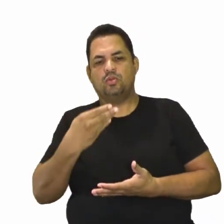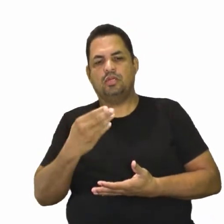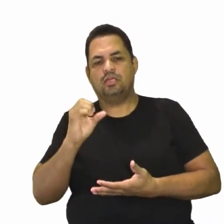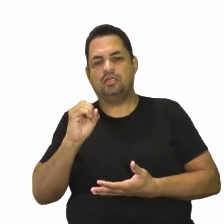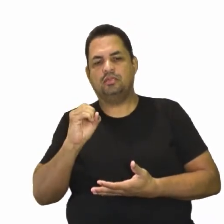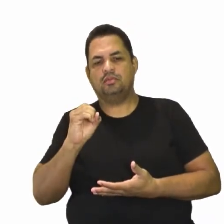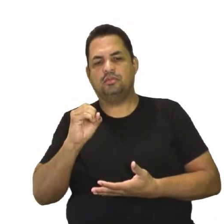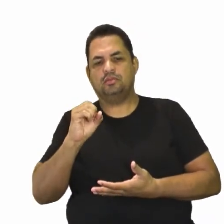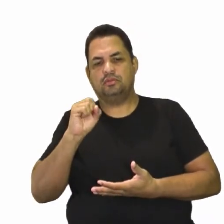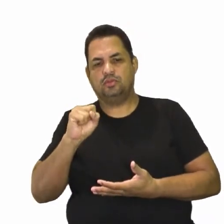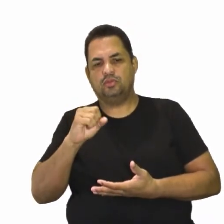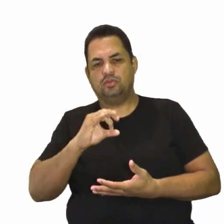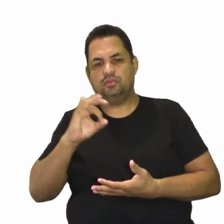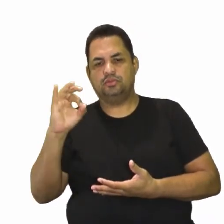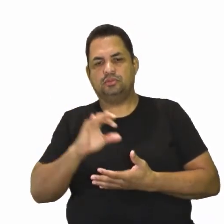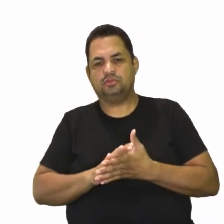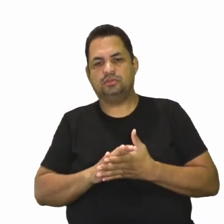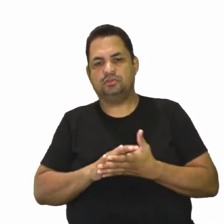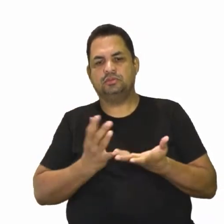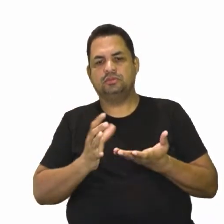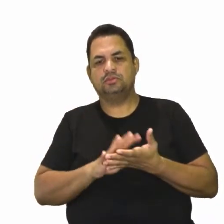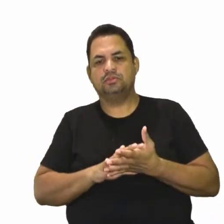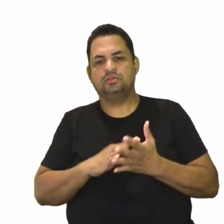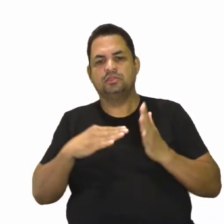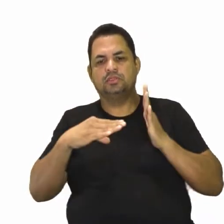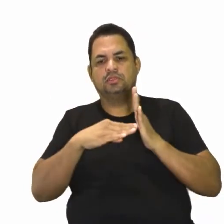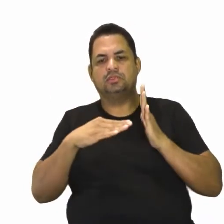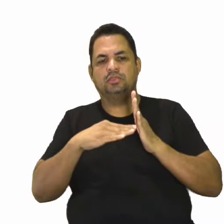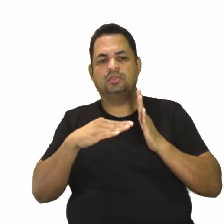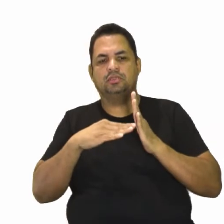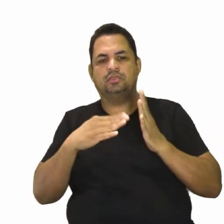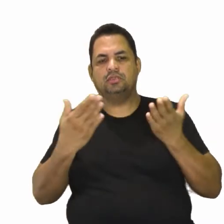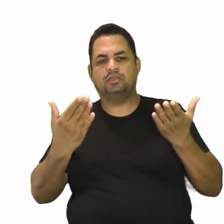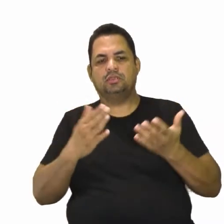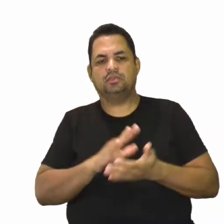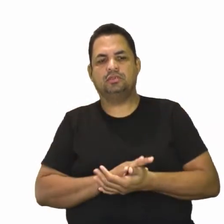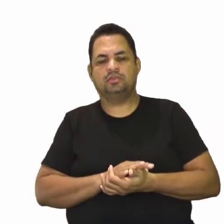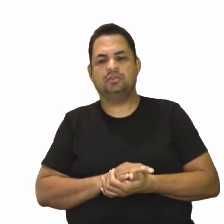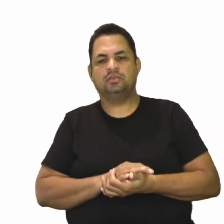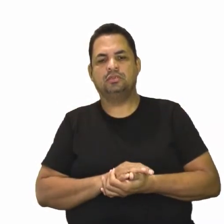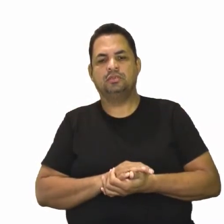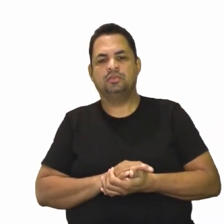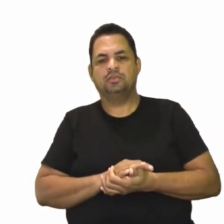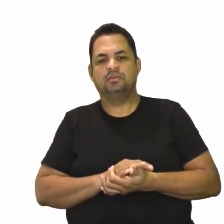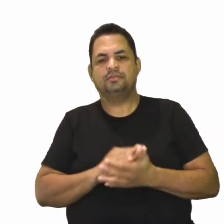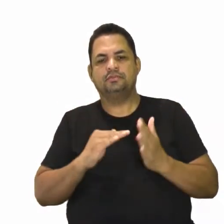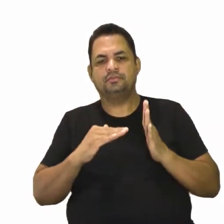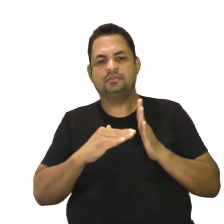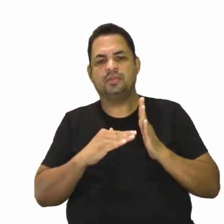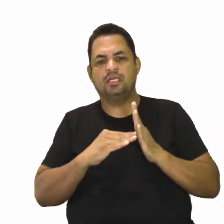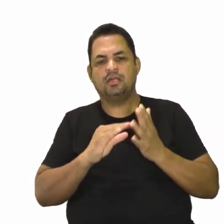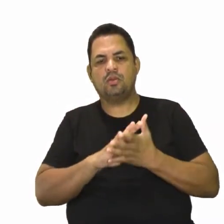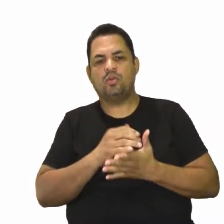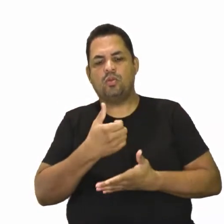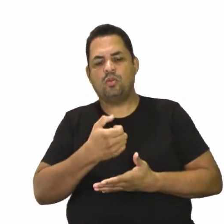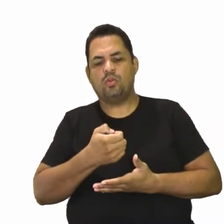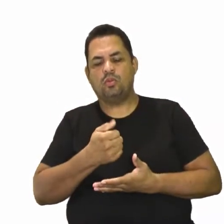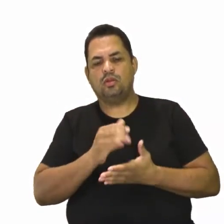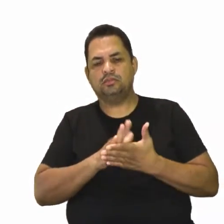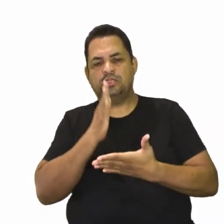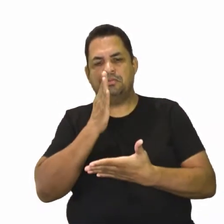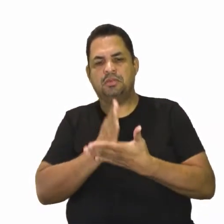48% da Câmara dos Deputados. Ou seja, no Senado, o MDB, que era a oposição, vai ficar com a maioria. Na Câmara, ele fica quase com a